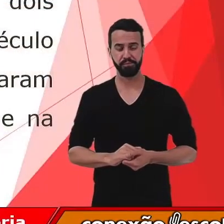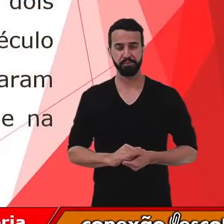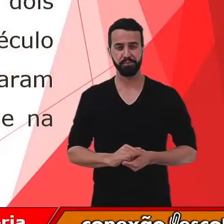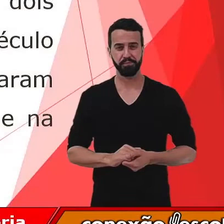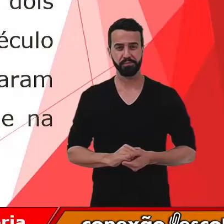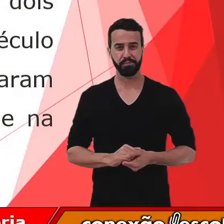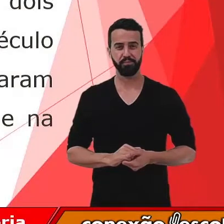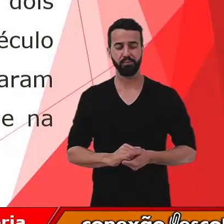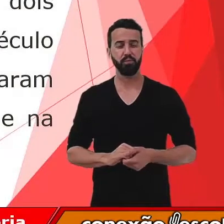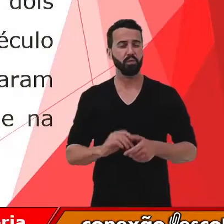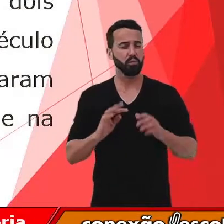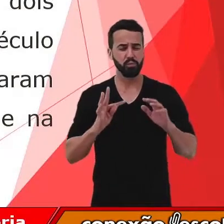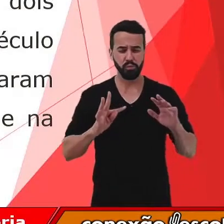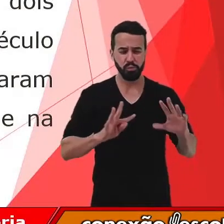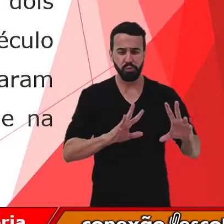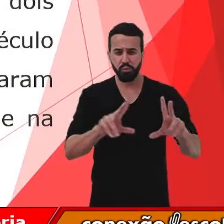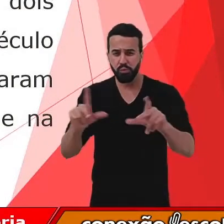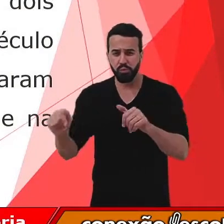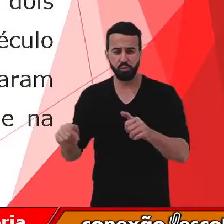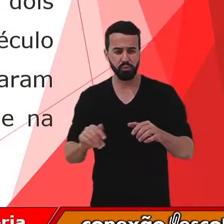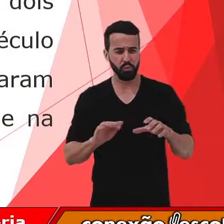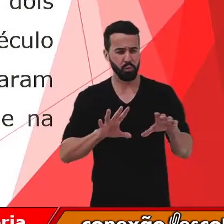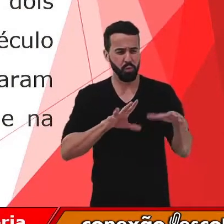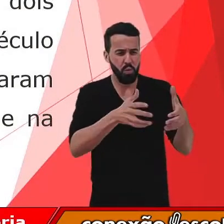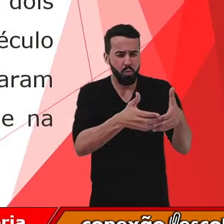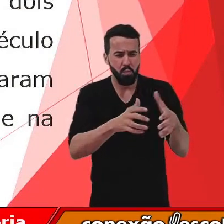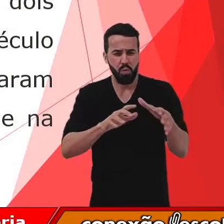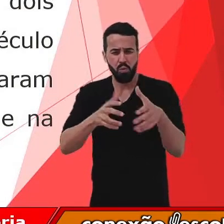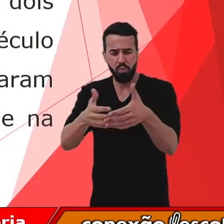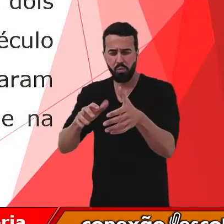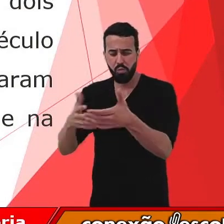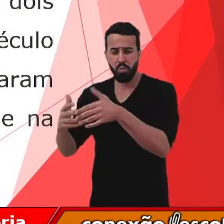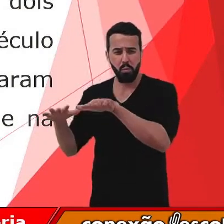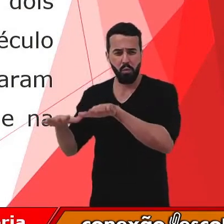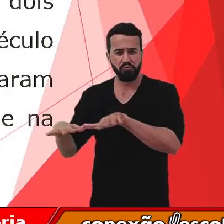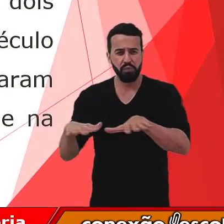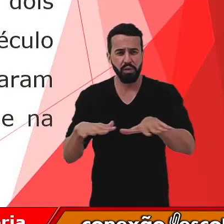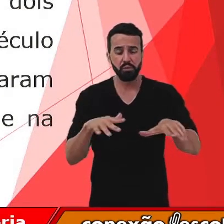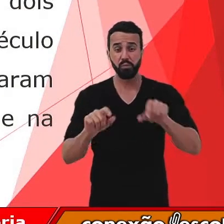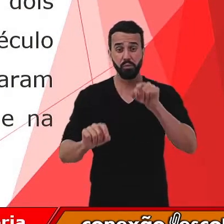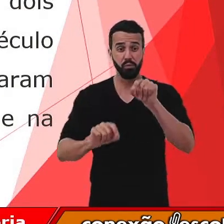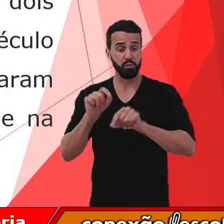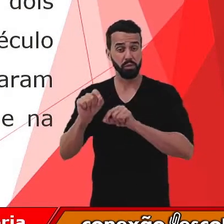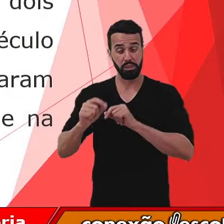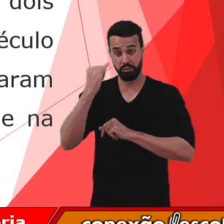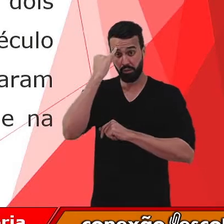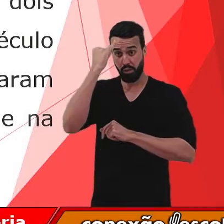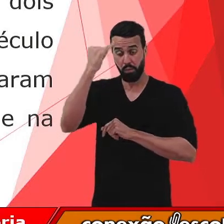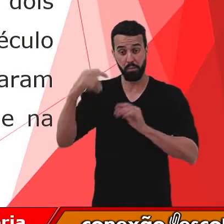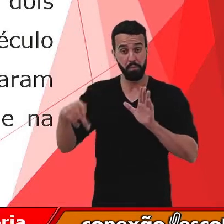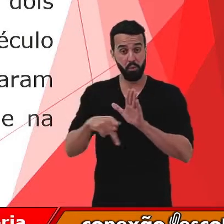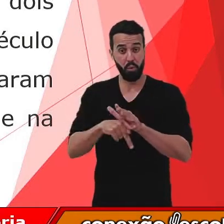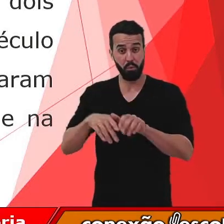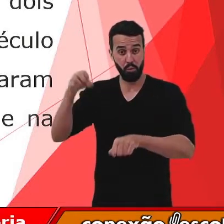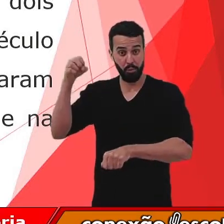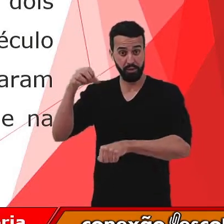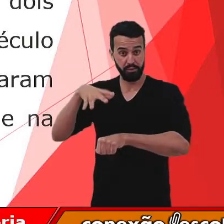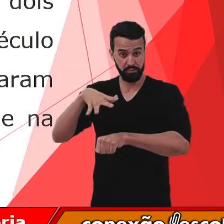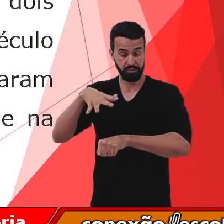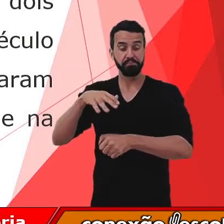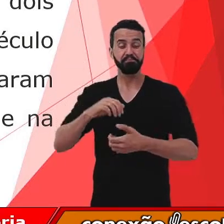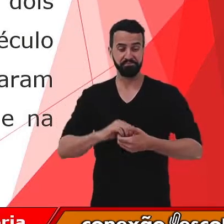Todos esses movimentos, eles tiveram grande influência dos ideais iluministas.